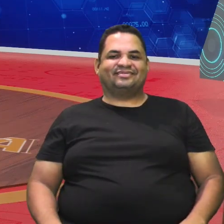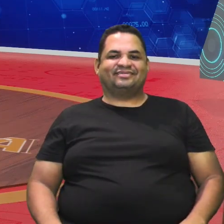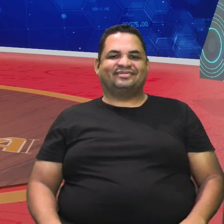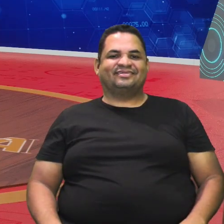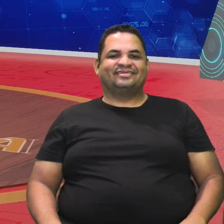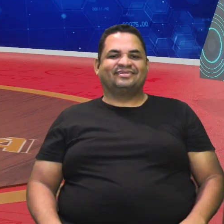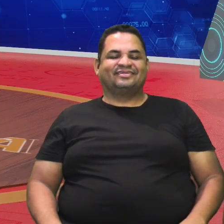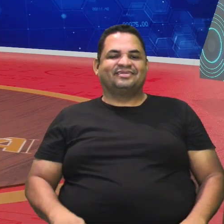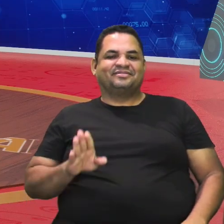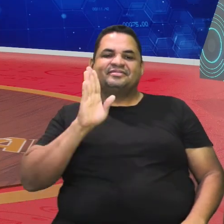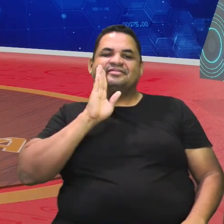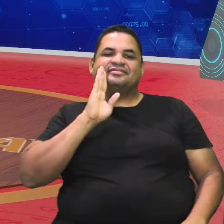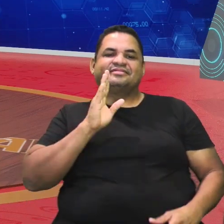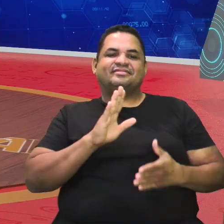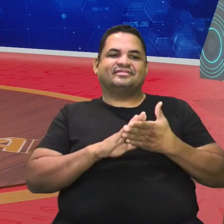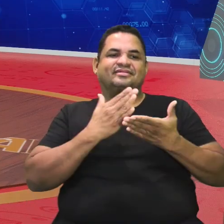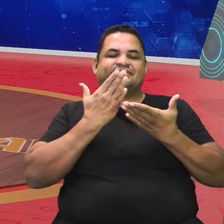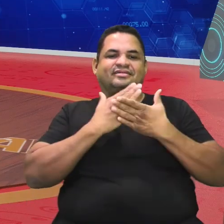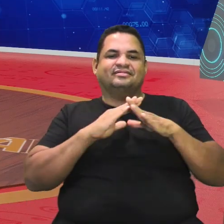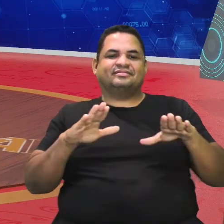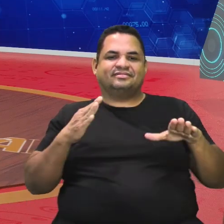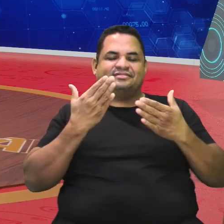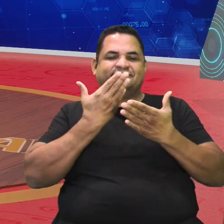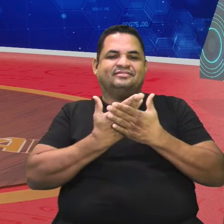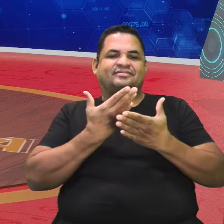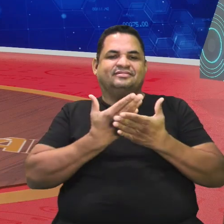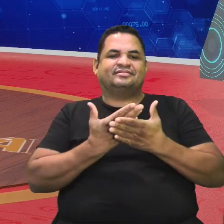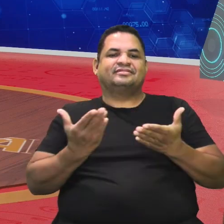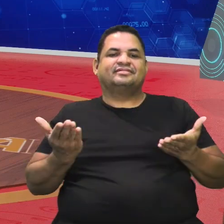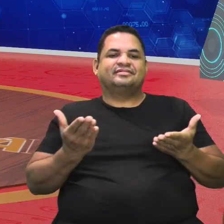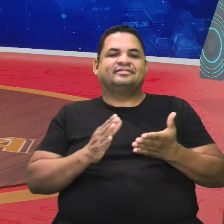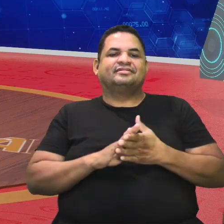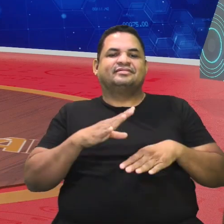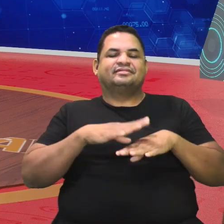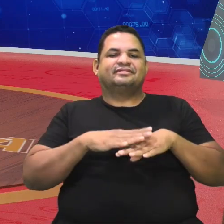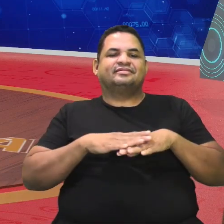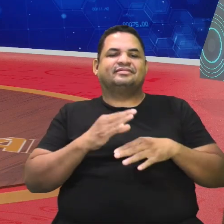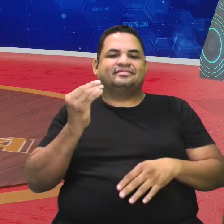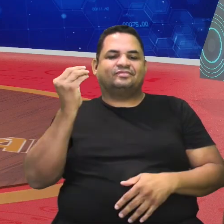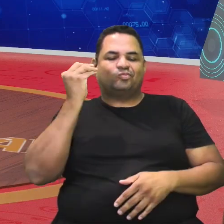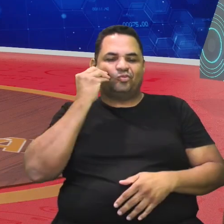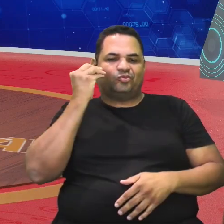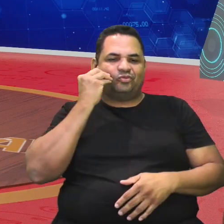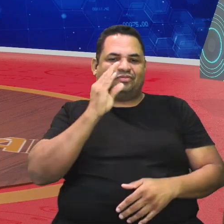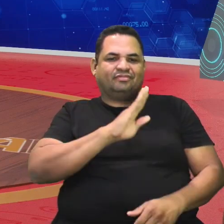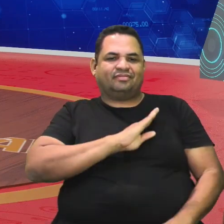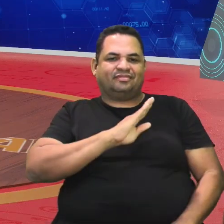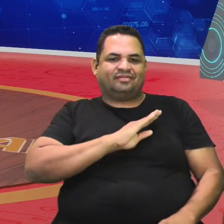Instagram. Mas isso é bacana demais. Então ficamos por aqui com mais uma aula matemática, aquele